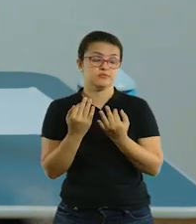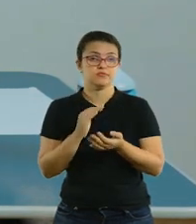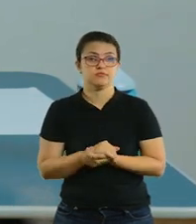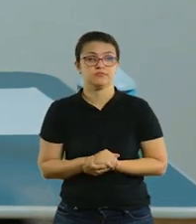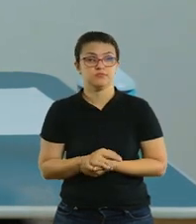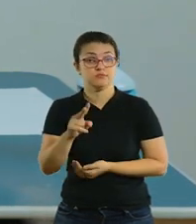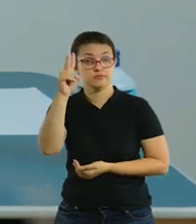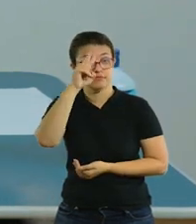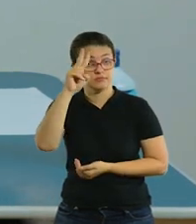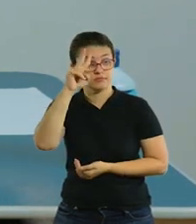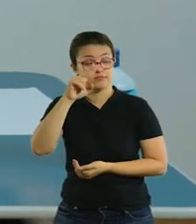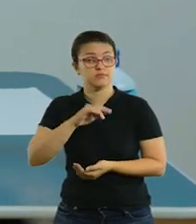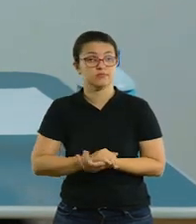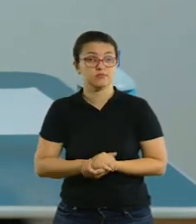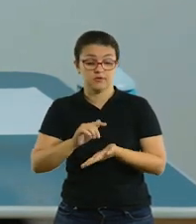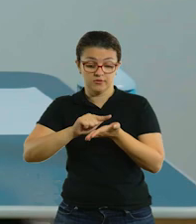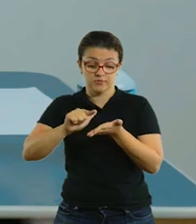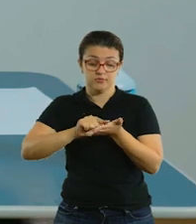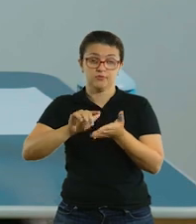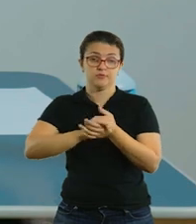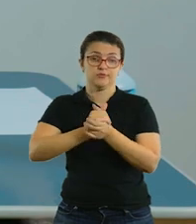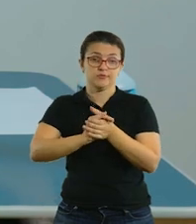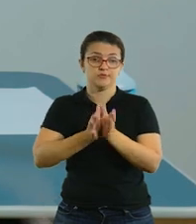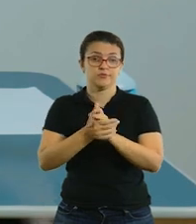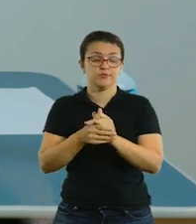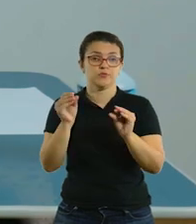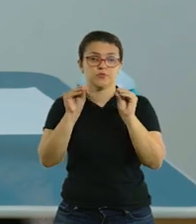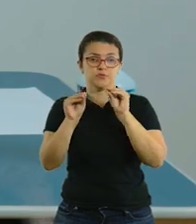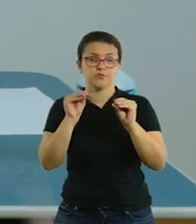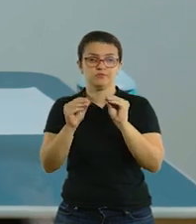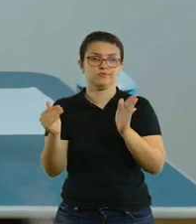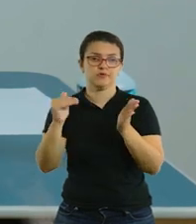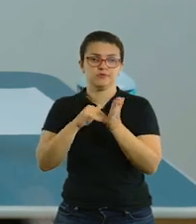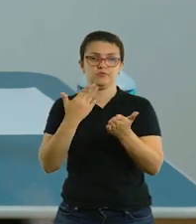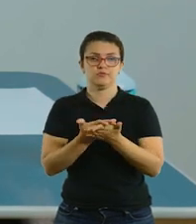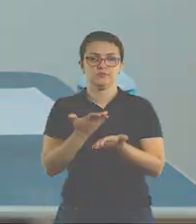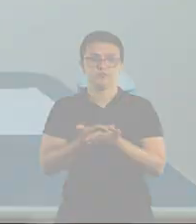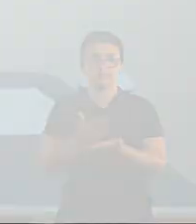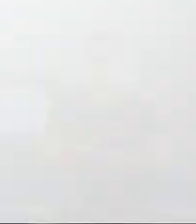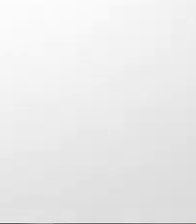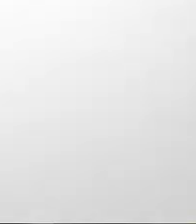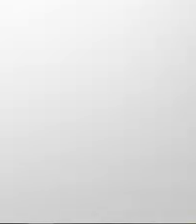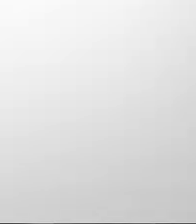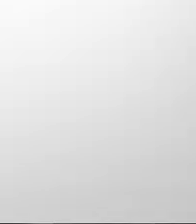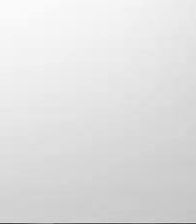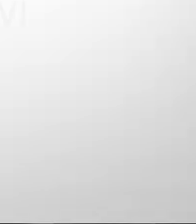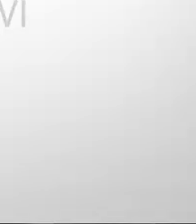bom? Lembra sempre de manter as mãos limpinhas. Um beijo para vocês e até a próxima.